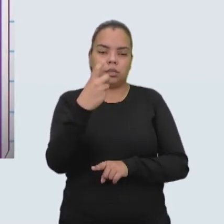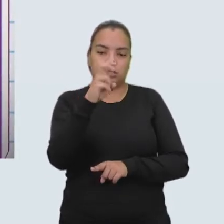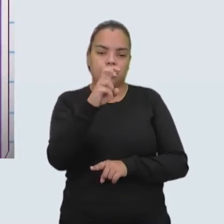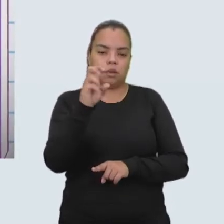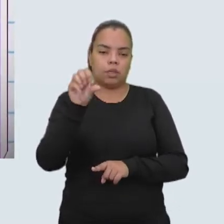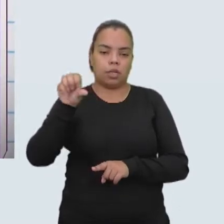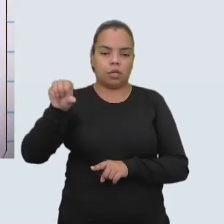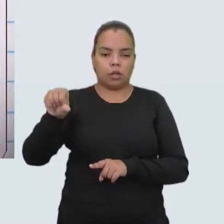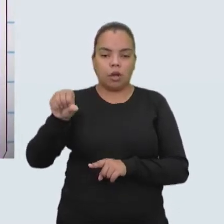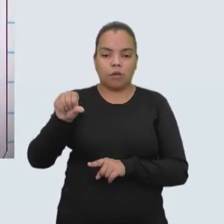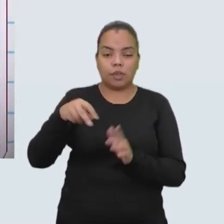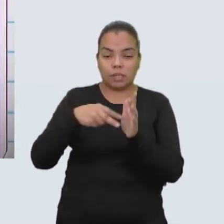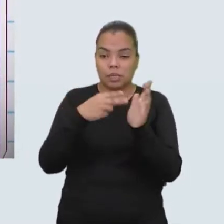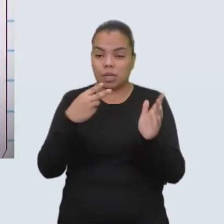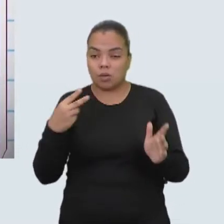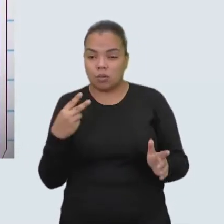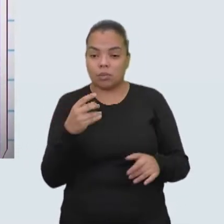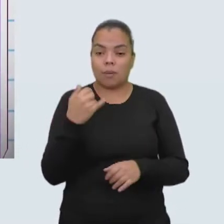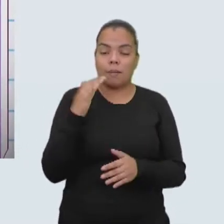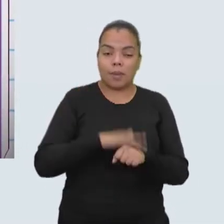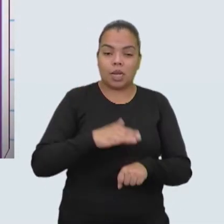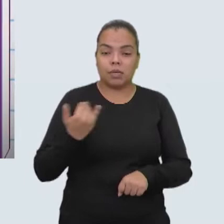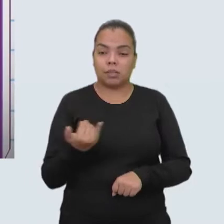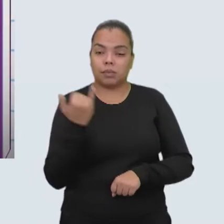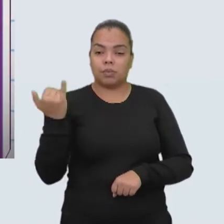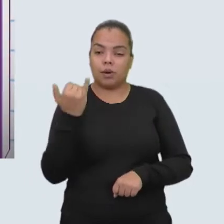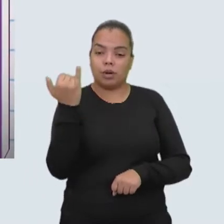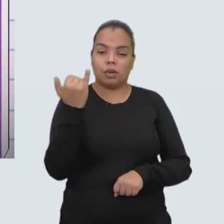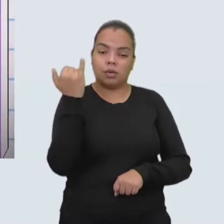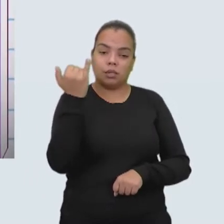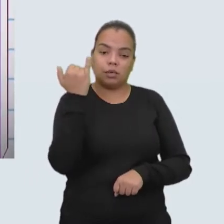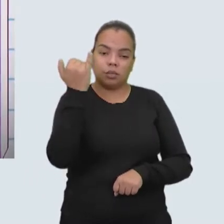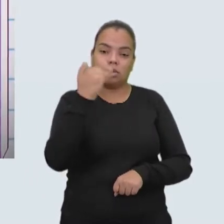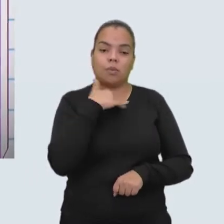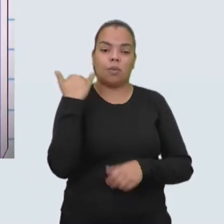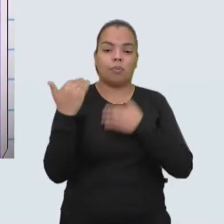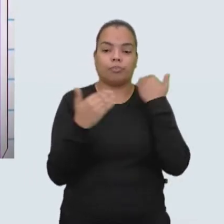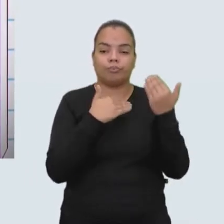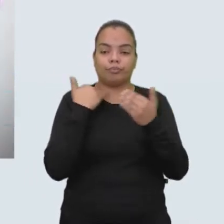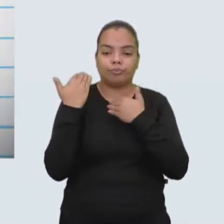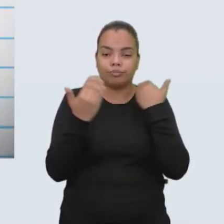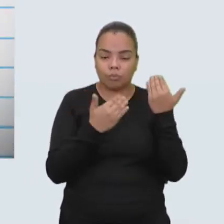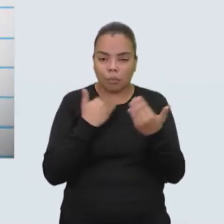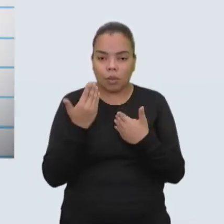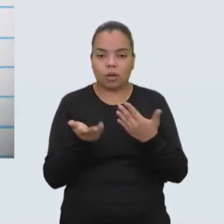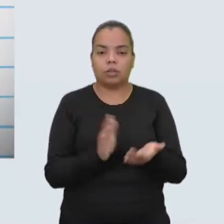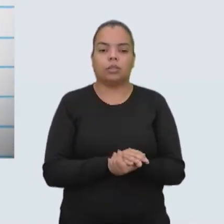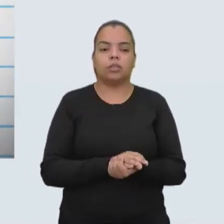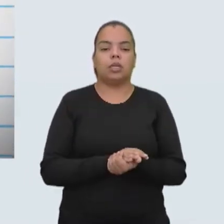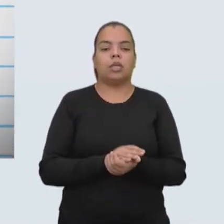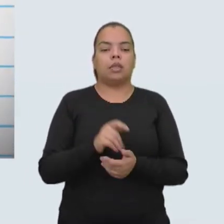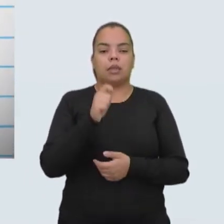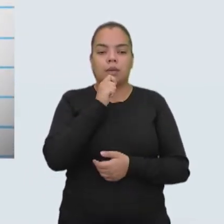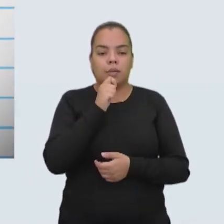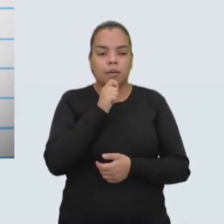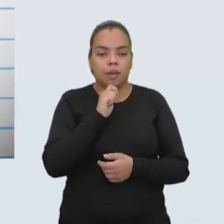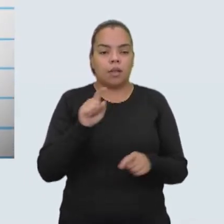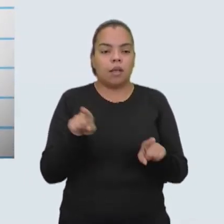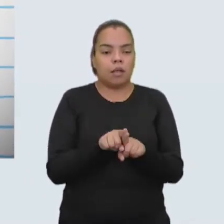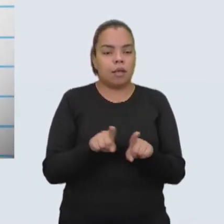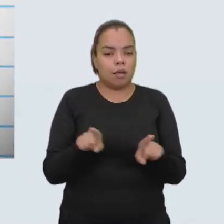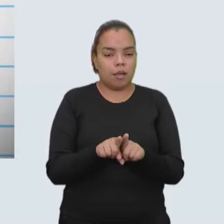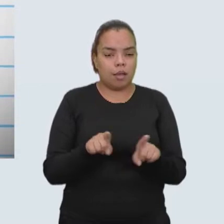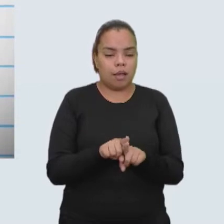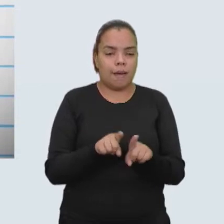óbito em países de baixa e média renda da região do Pacífico Oeste da OMS. Ainda segundo o relatório, a principal causa de